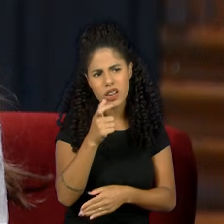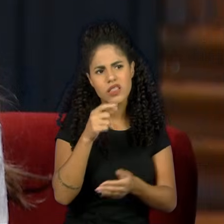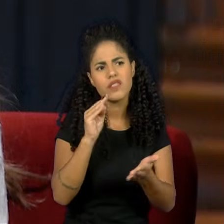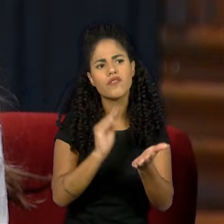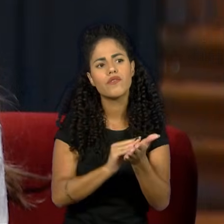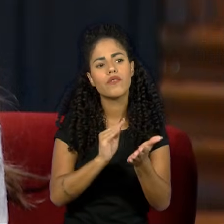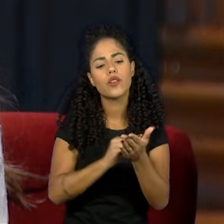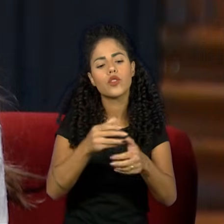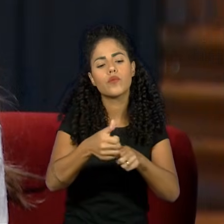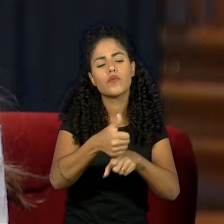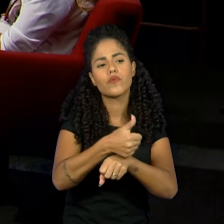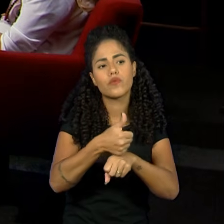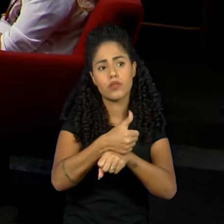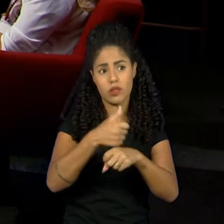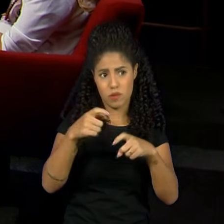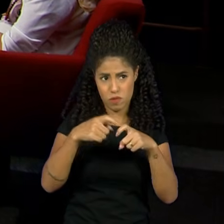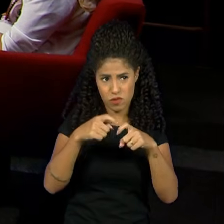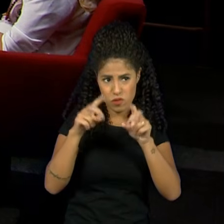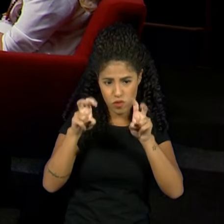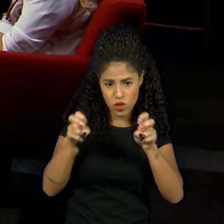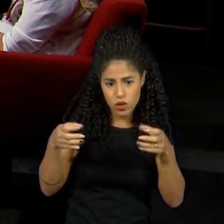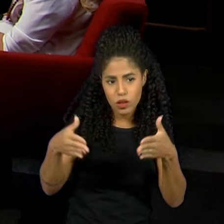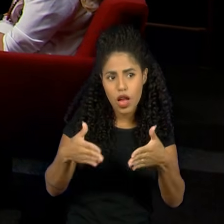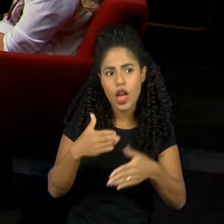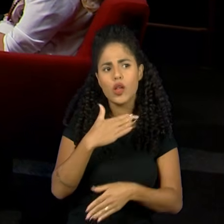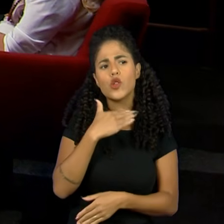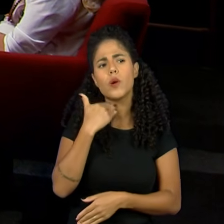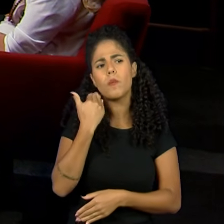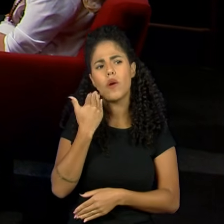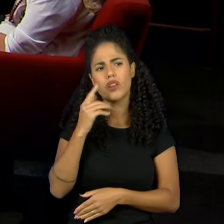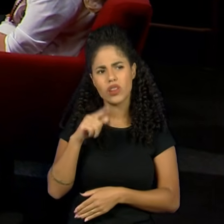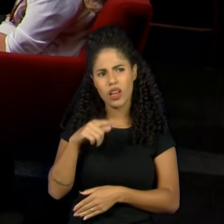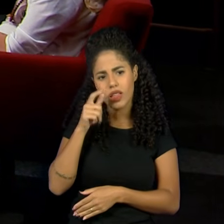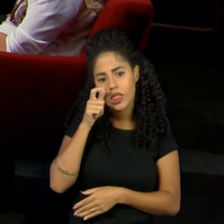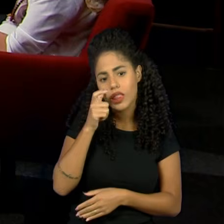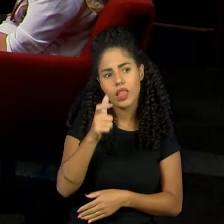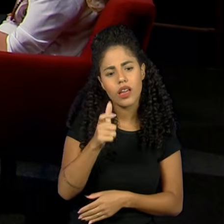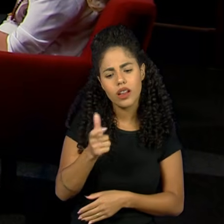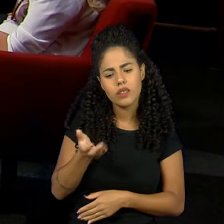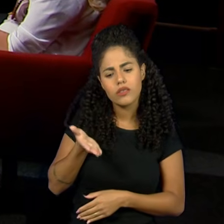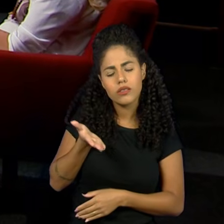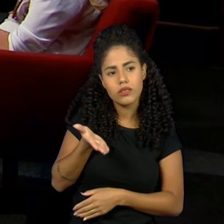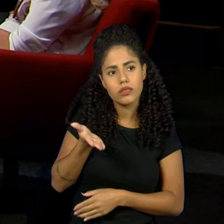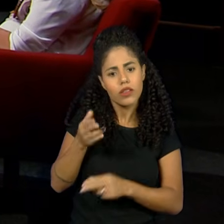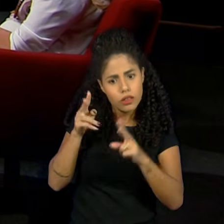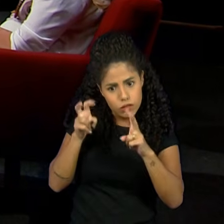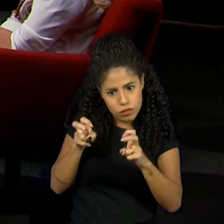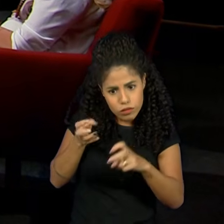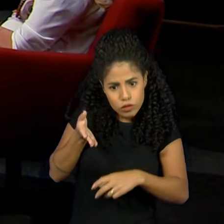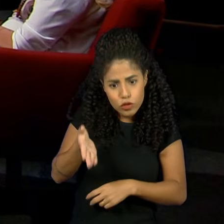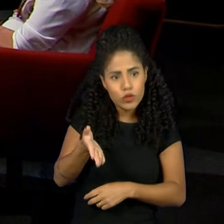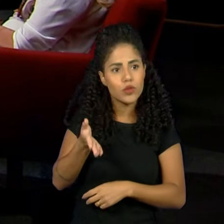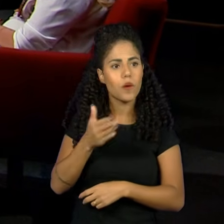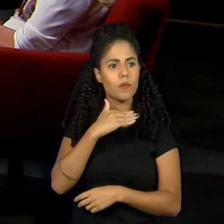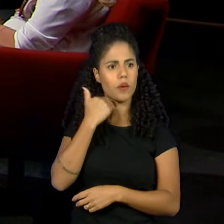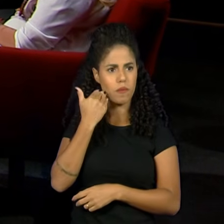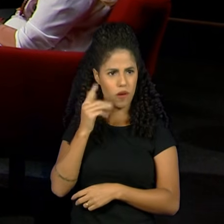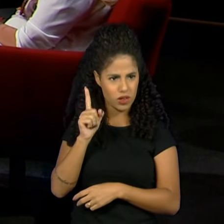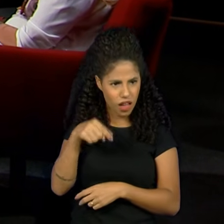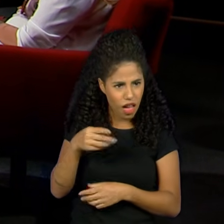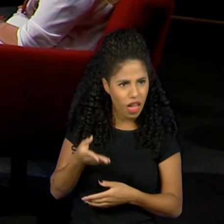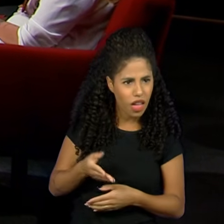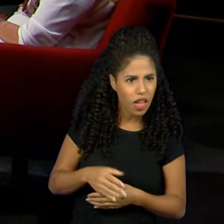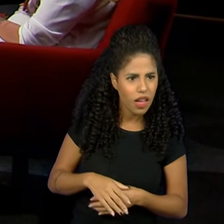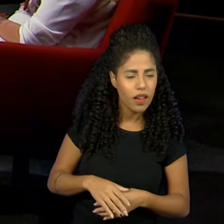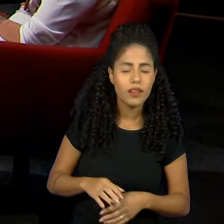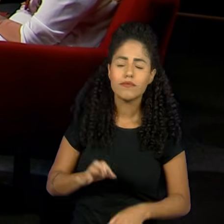dos médicos sobre o assunto morte. Até mesmo interesse em conhecer melhor sobre a morte em si. É isso